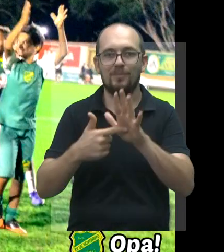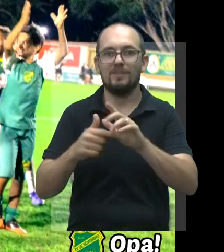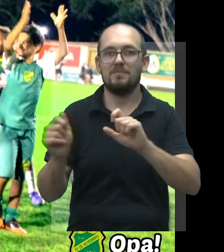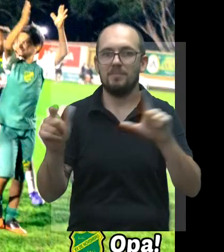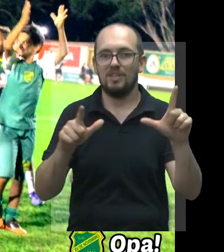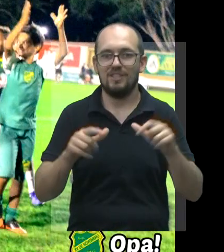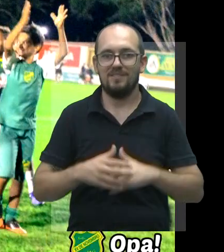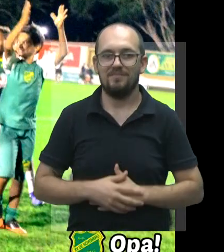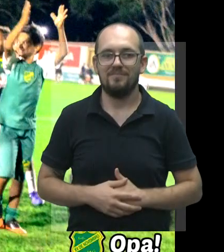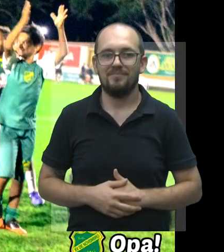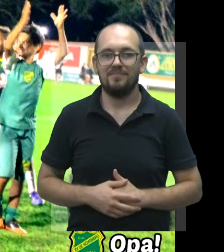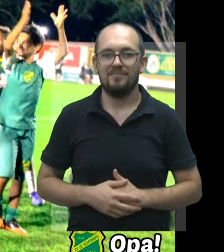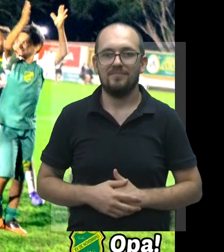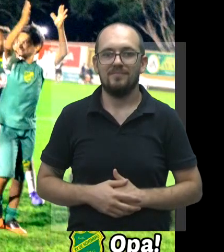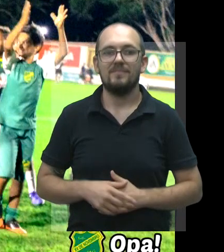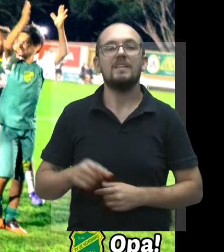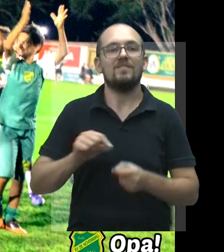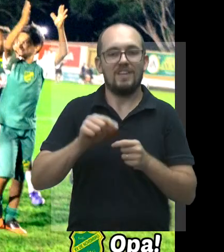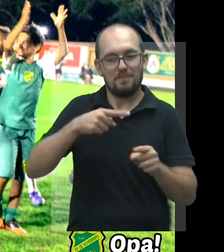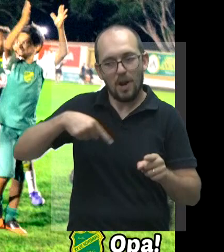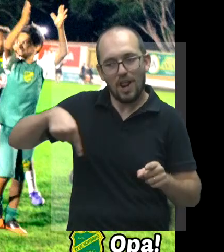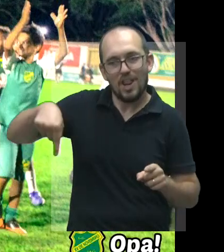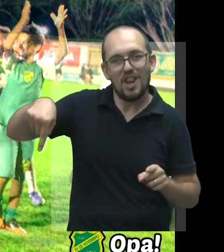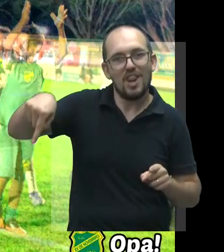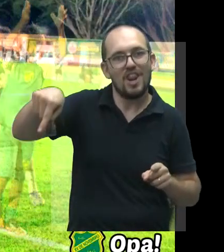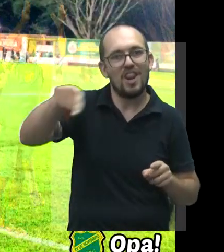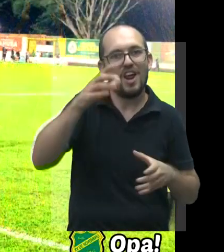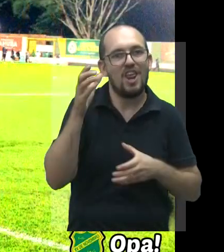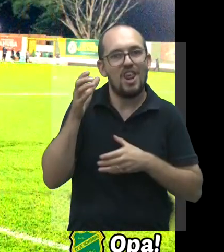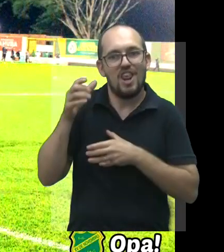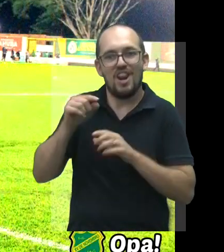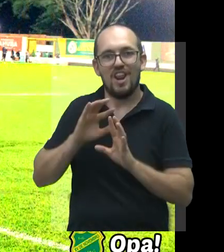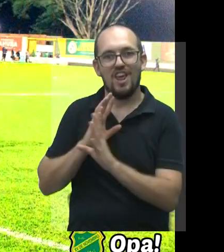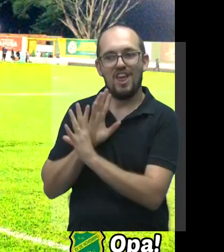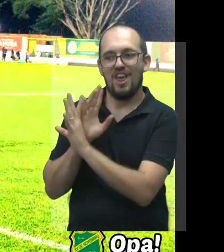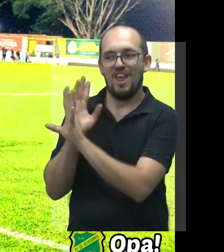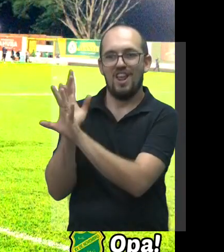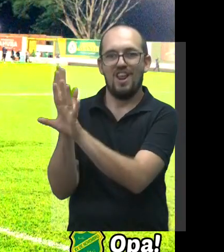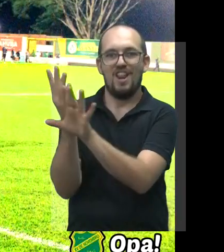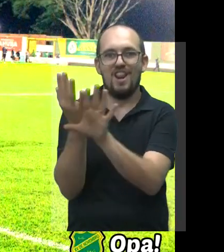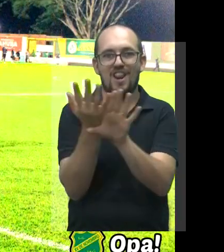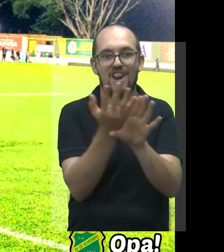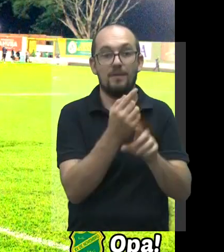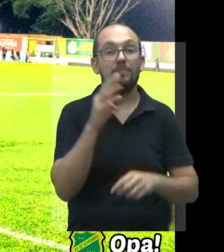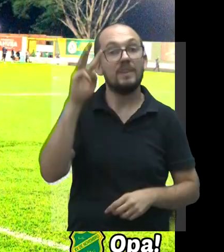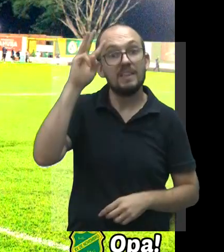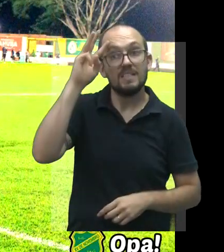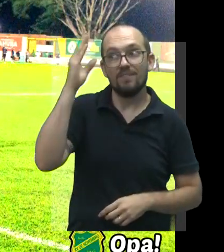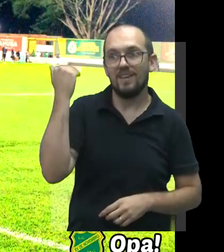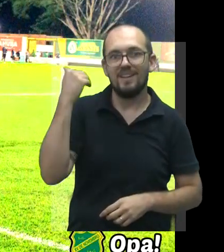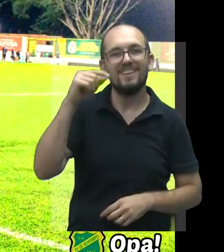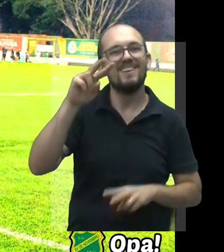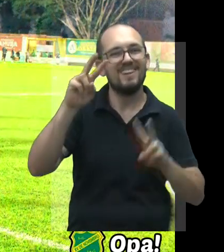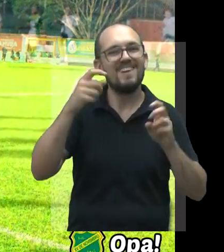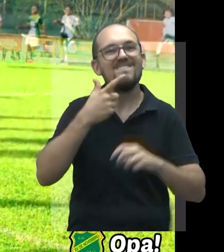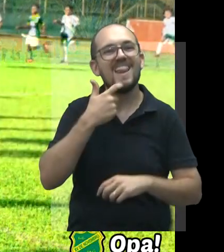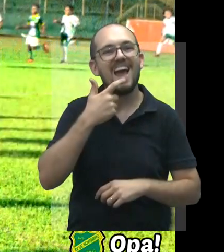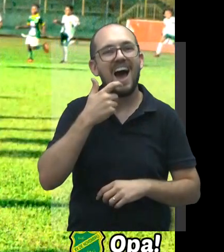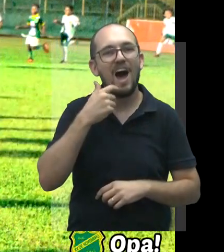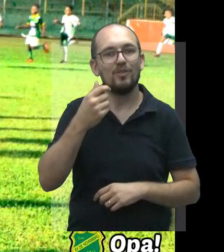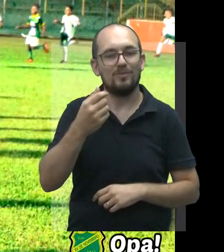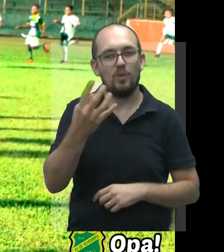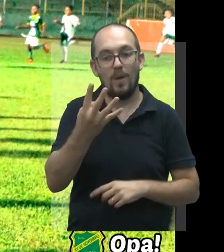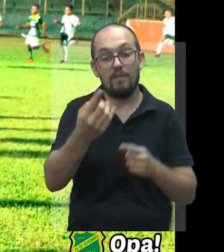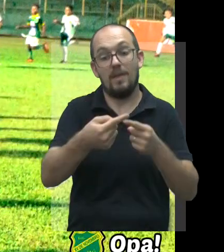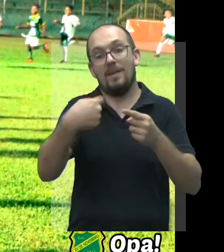jogo festivo, eles deram a volta olímpica aqui, jogo noturno nesta última terça, na véspera de feriado aí da Consciência Negra, no dia